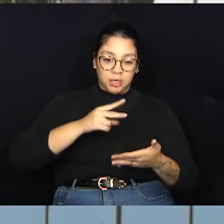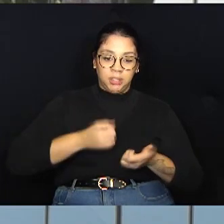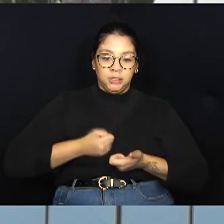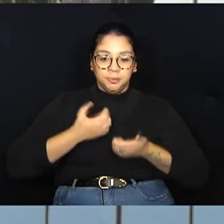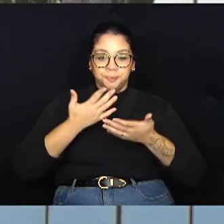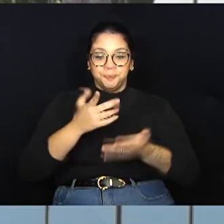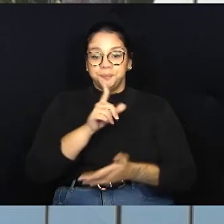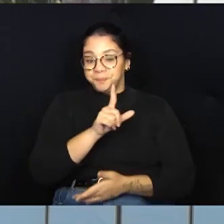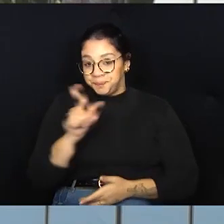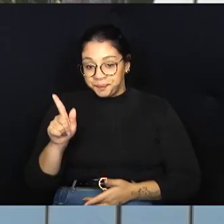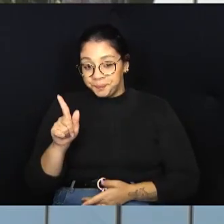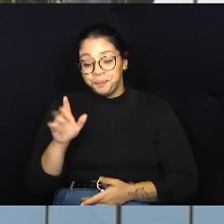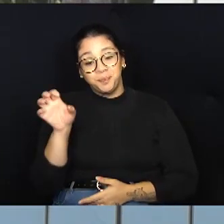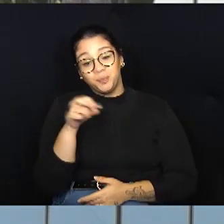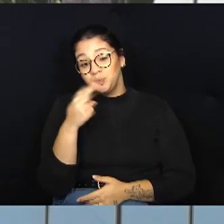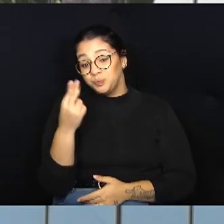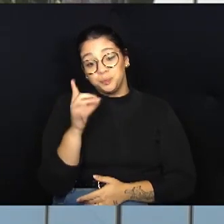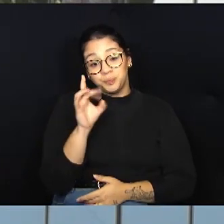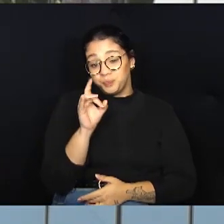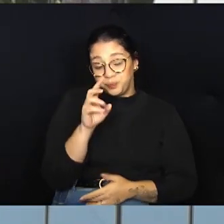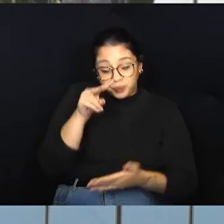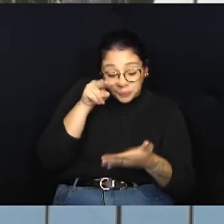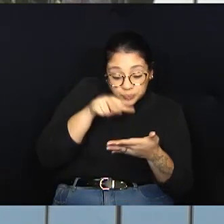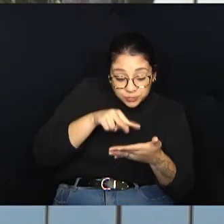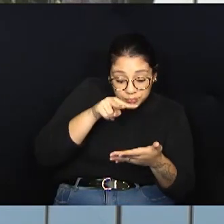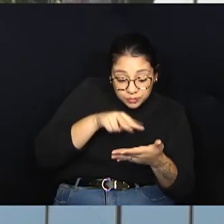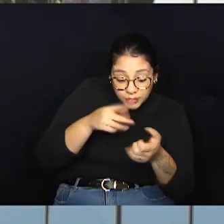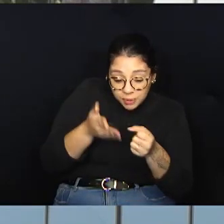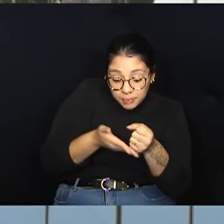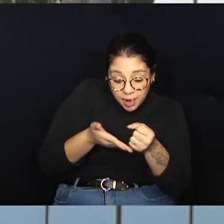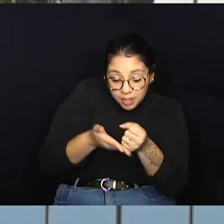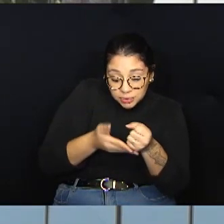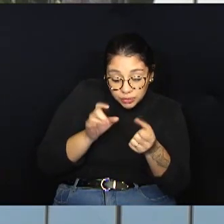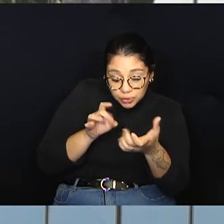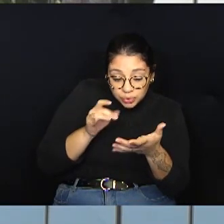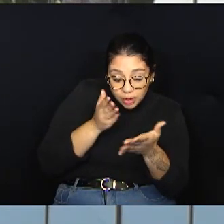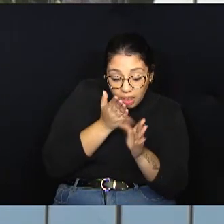mesmo, basicamente, ler ou se situar.